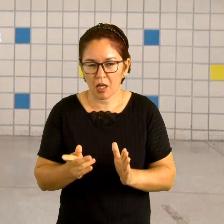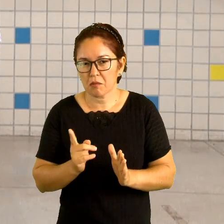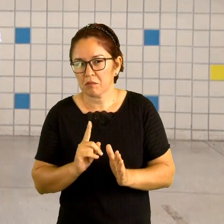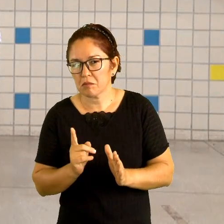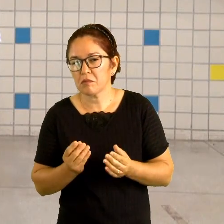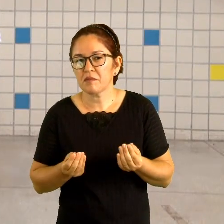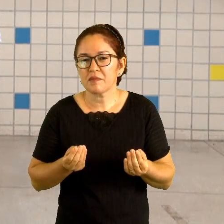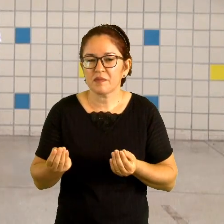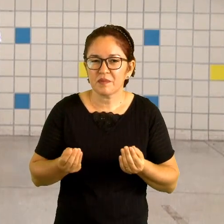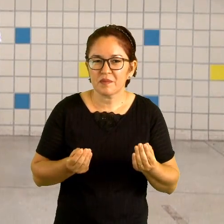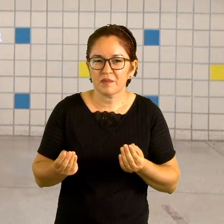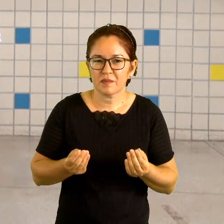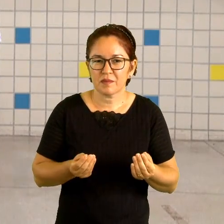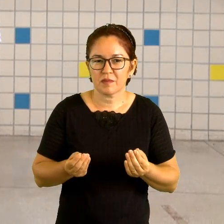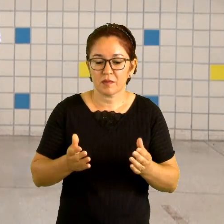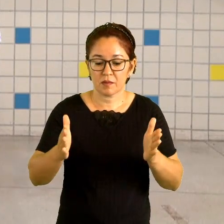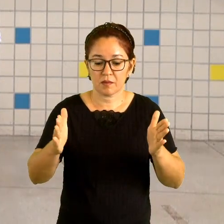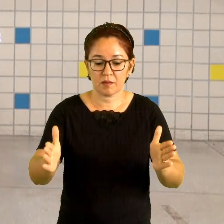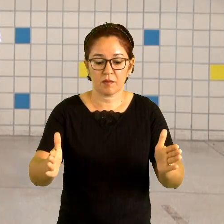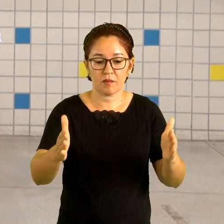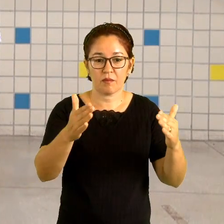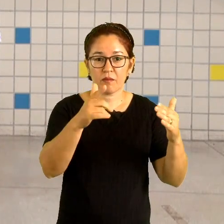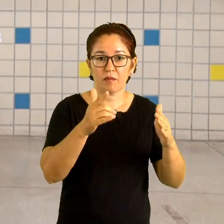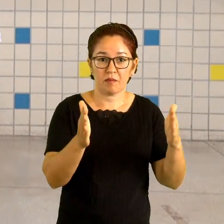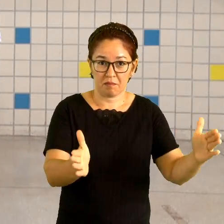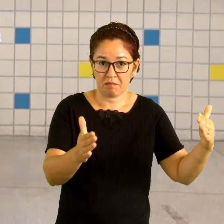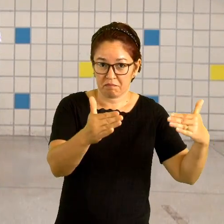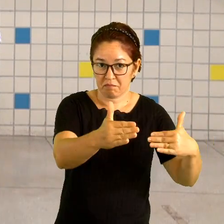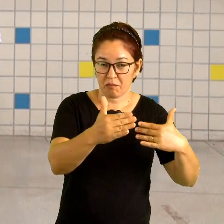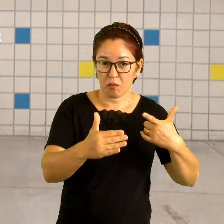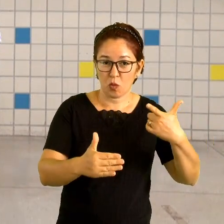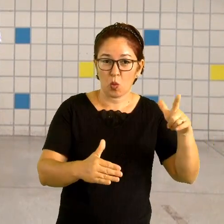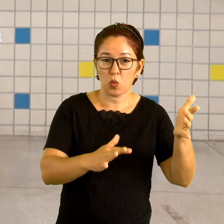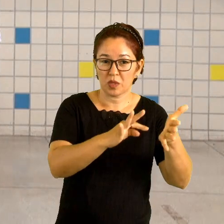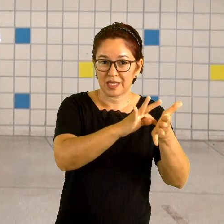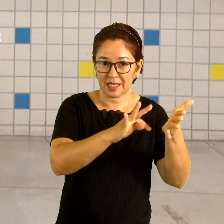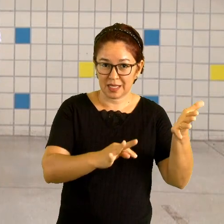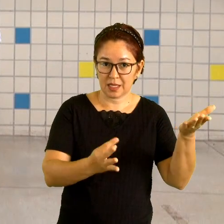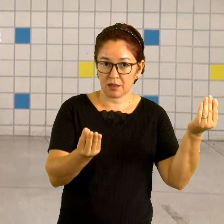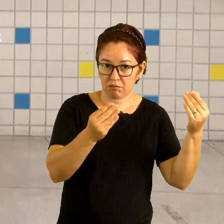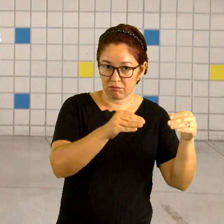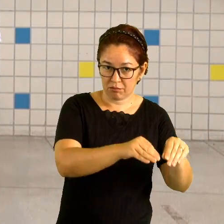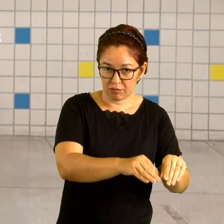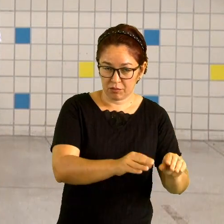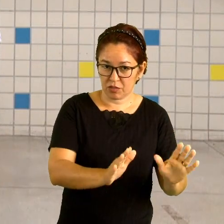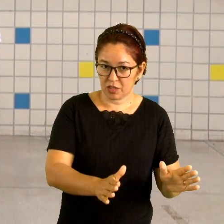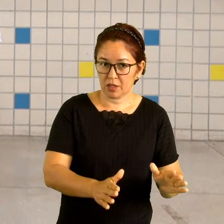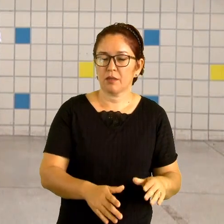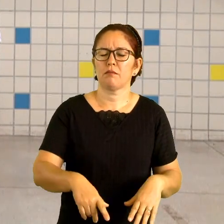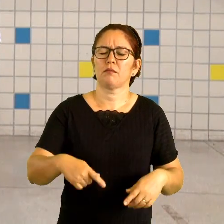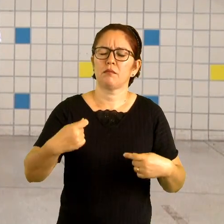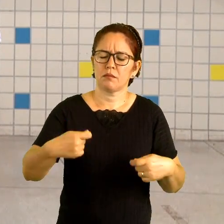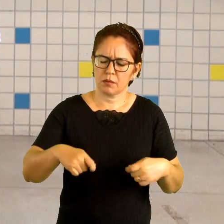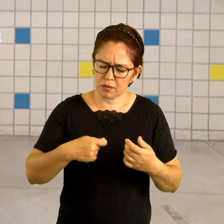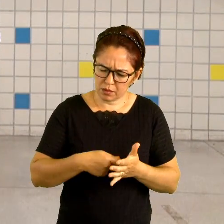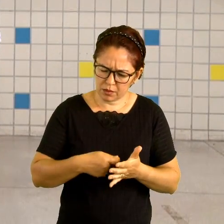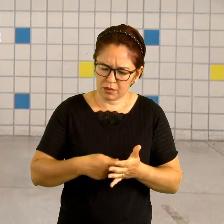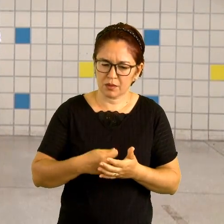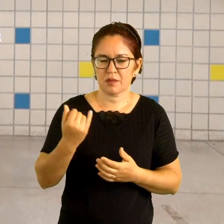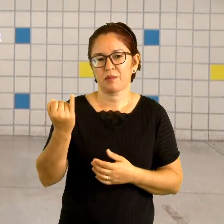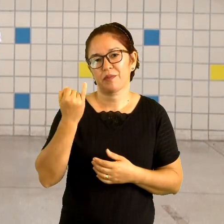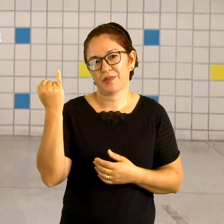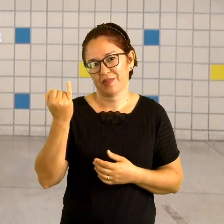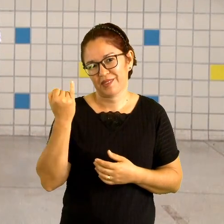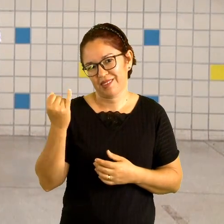a sua caixinha de texto? Não? Pois providencie. É importante que vocês tenham um cantinho